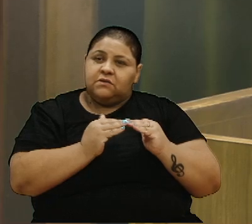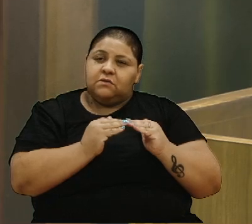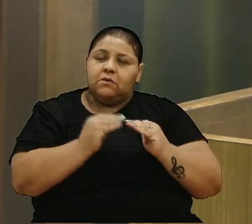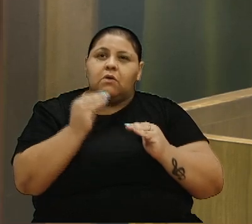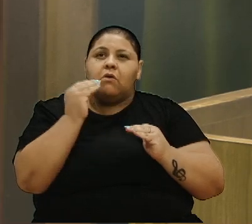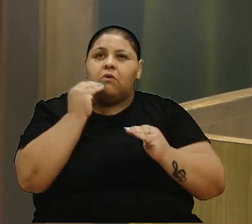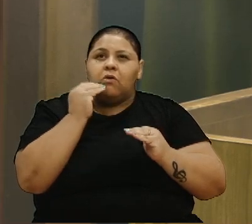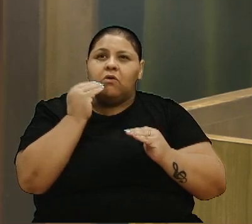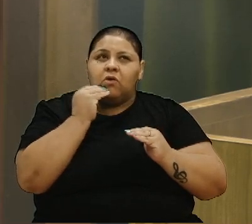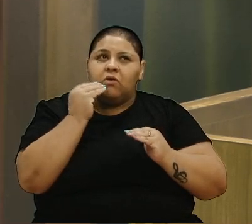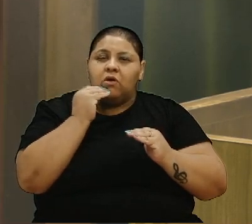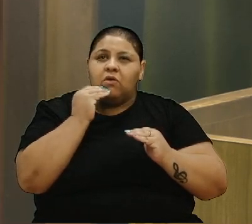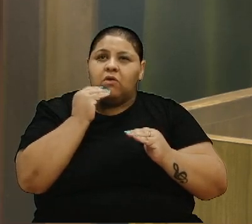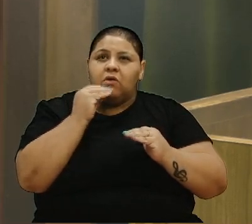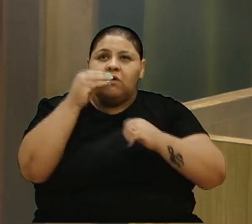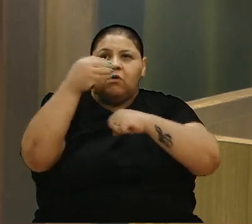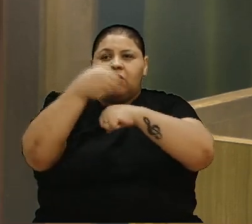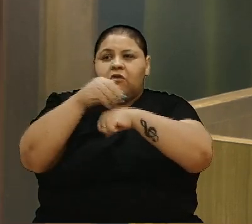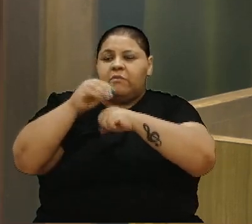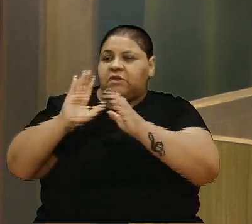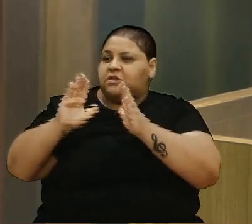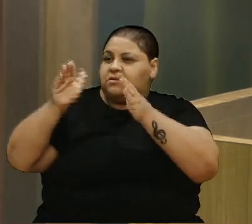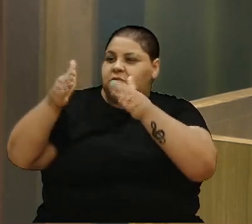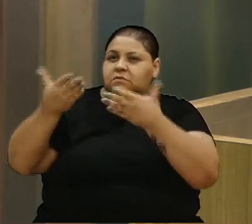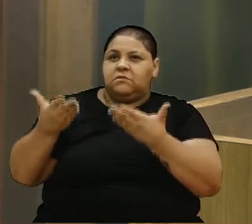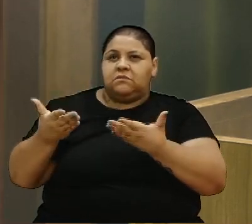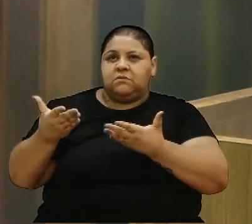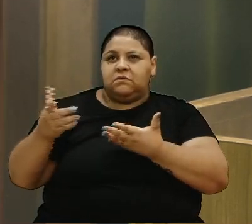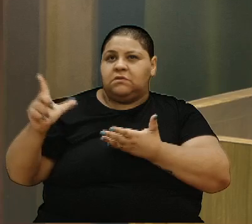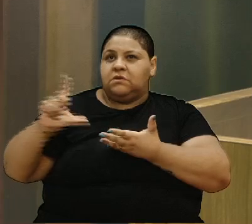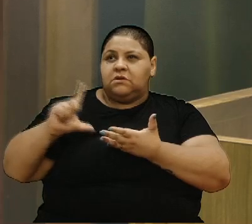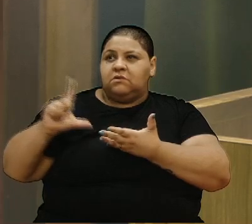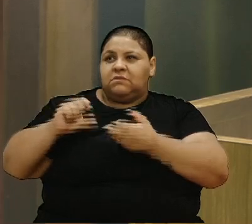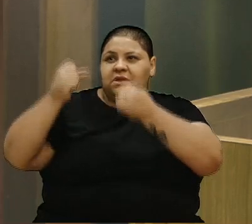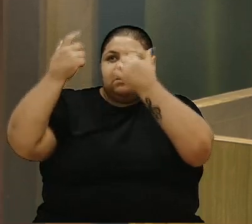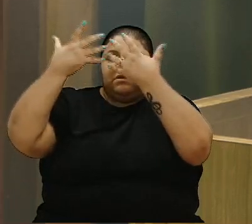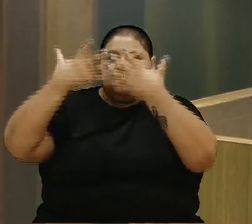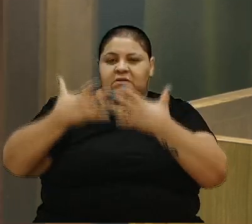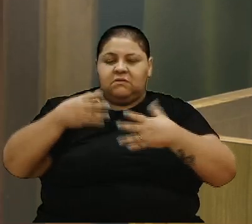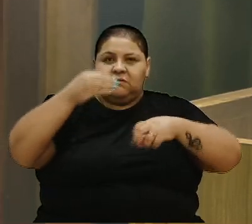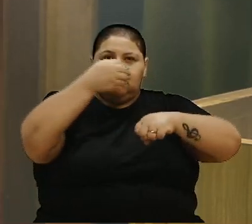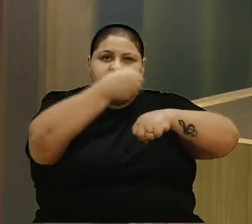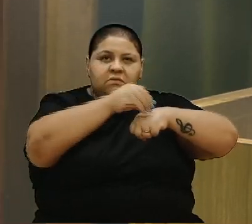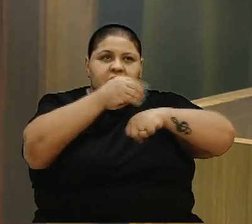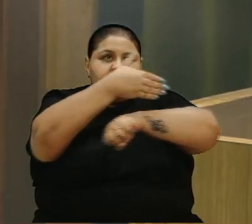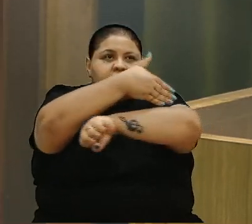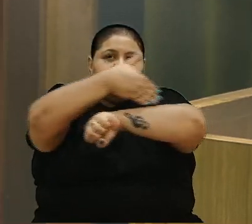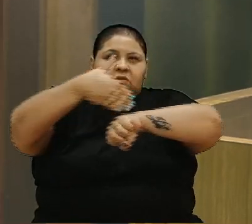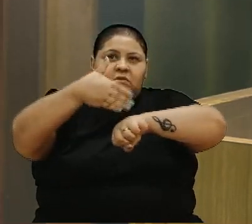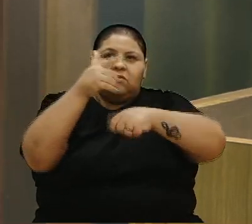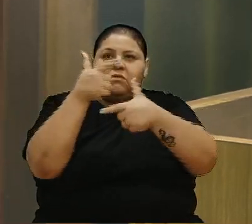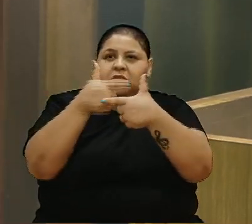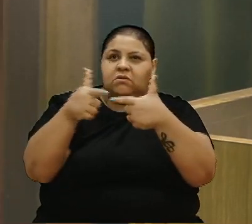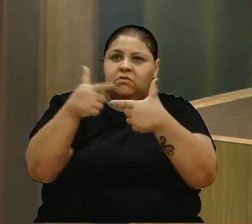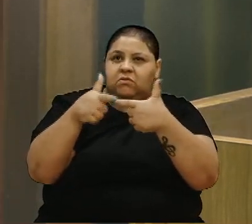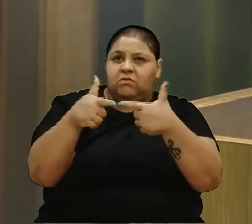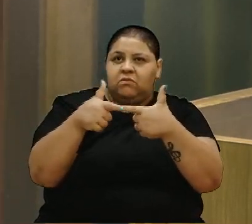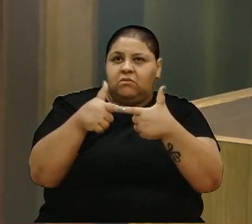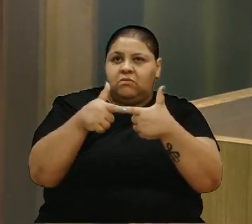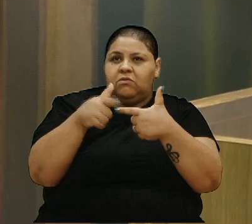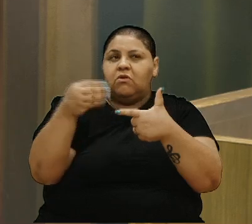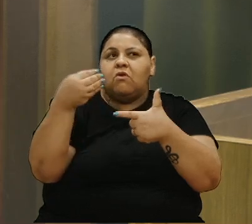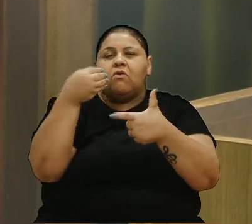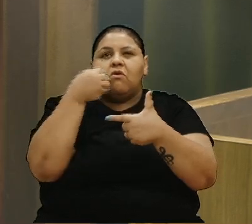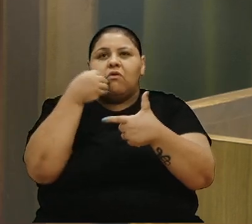lógico, quando é uma indicação específica, em que não está descrito na indicação o endereço do problema, os dados, lógico